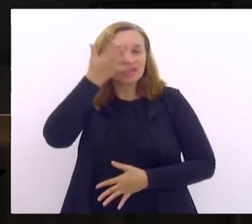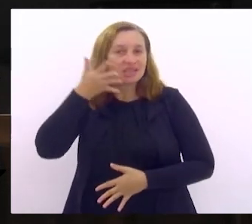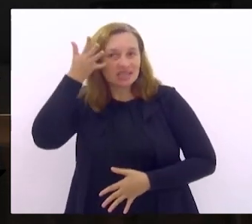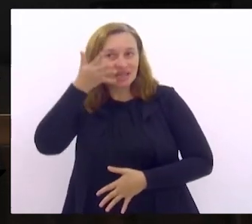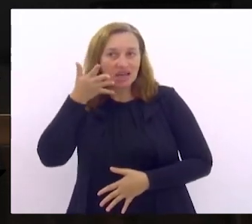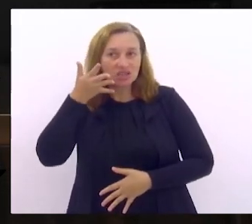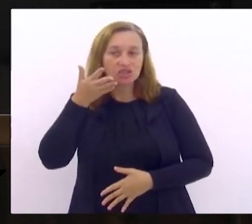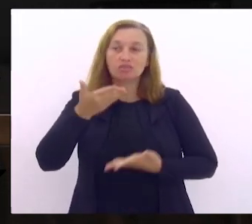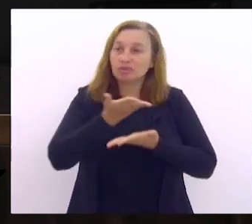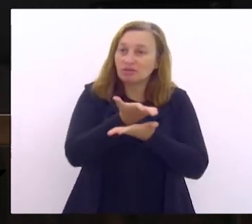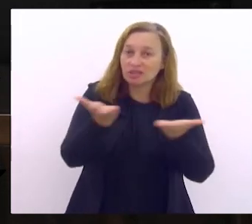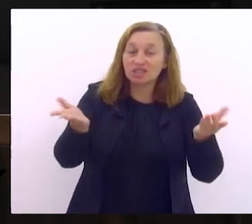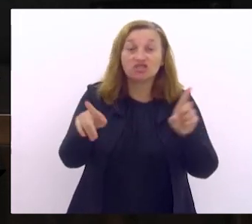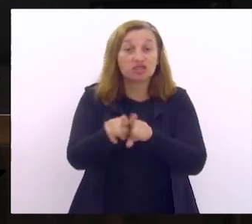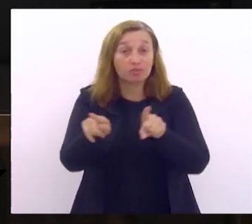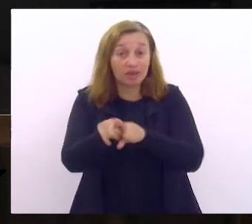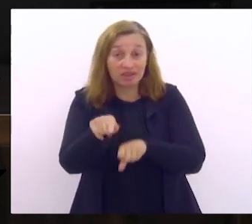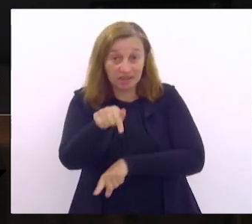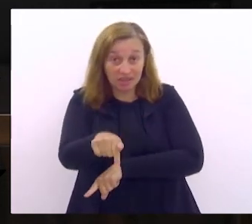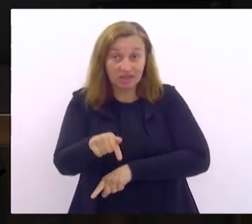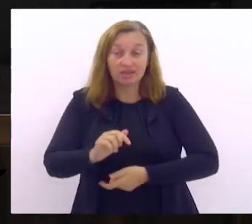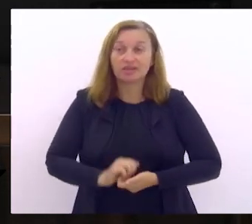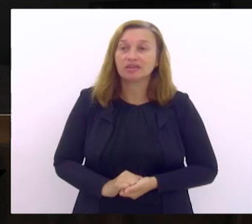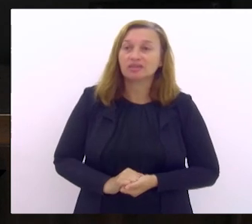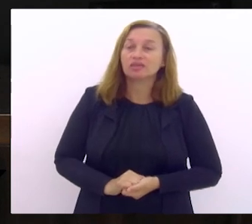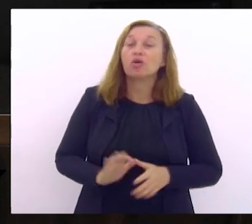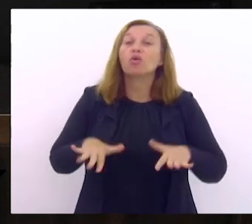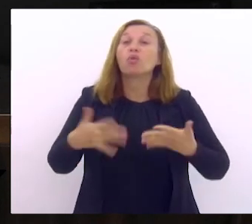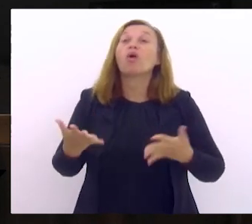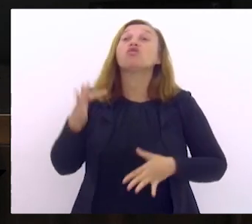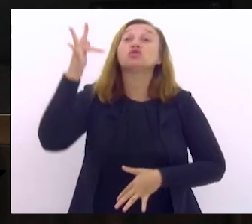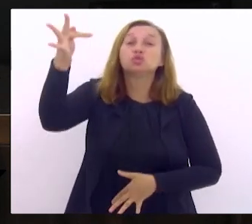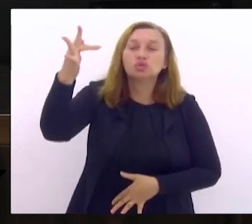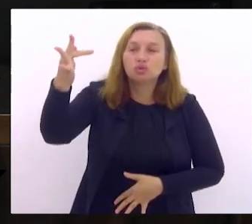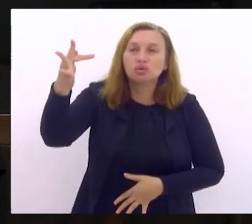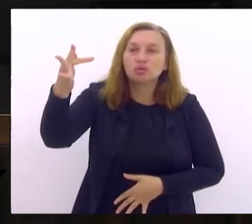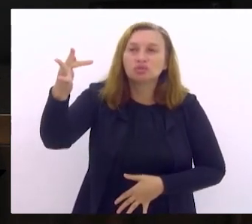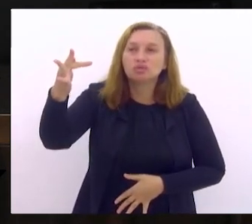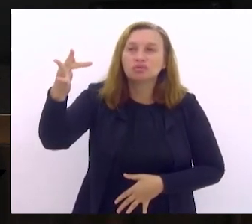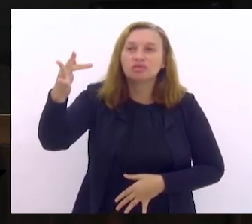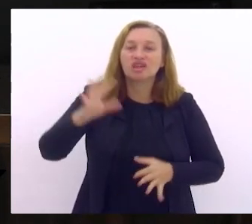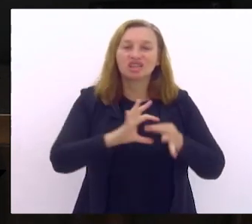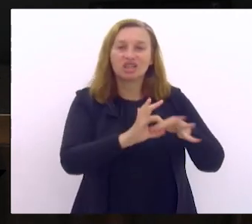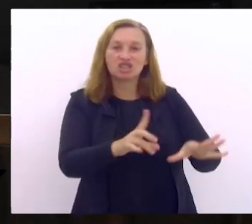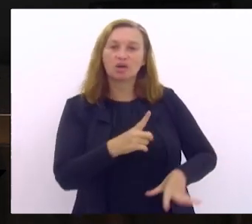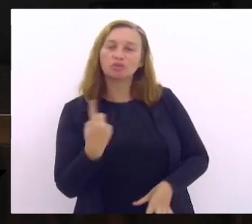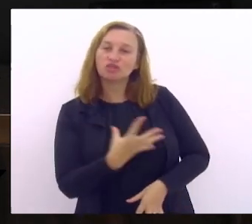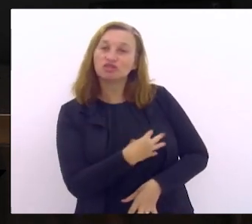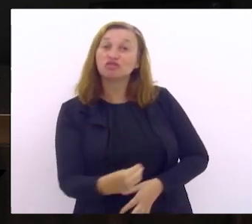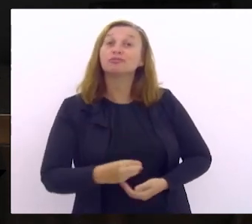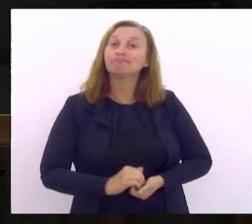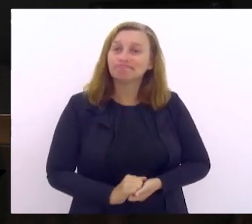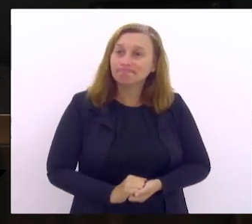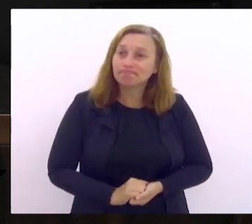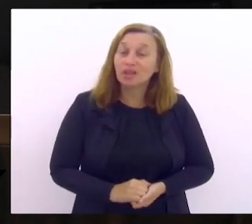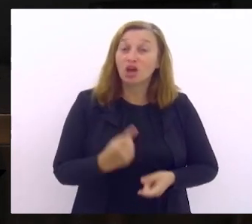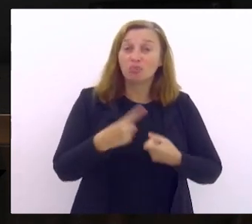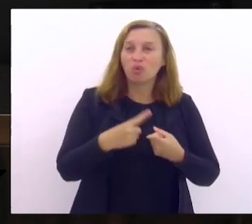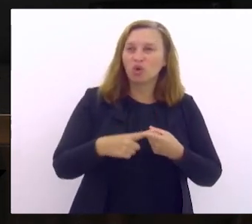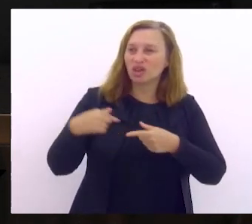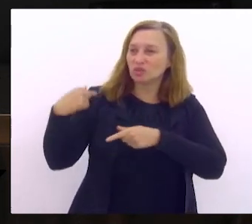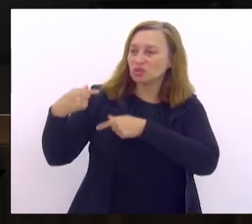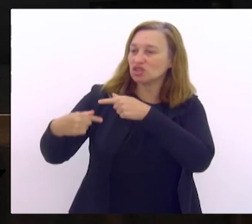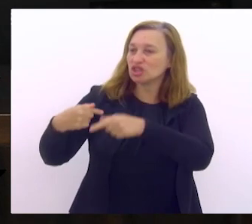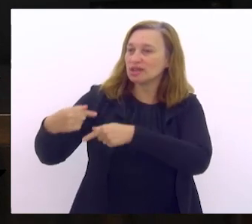eles, eu vou deixar para vocês aqui, qual o futuro que nós vamos deixar para os nossos filhos. Porque a nossa geração